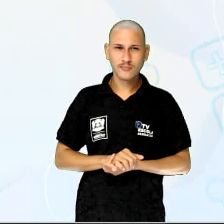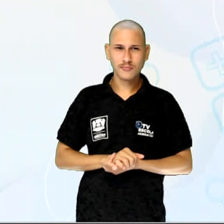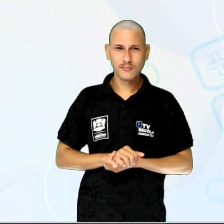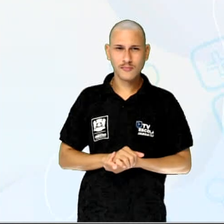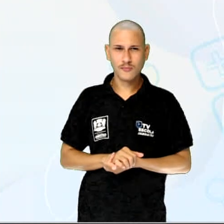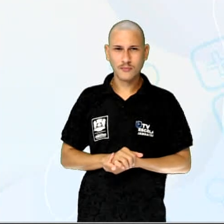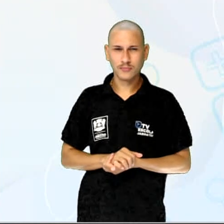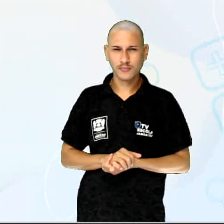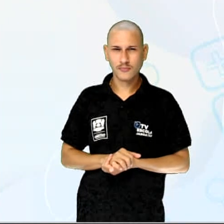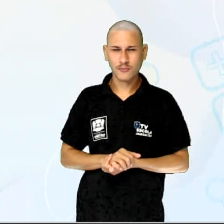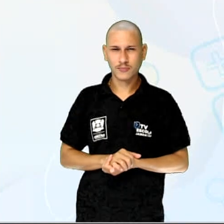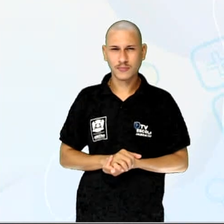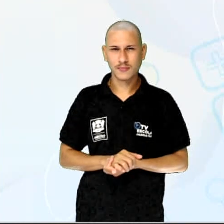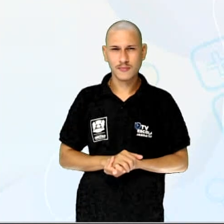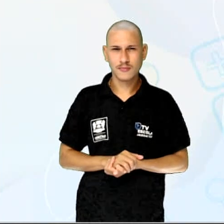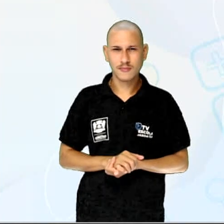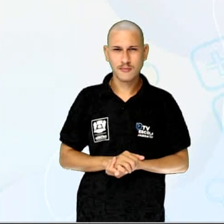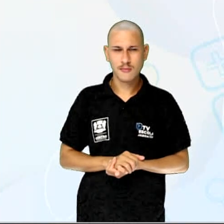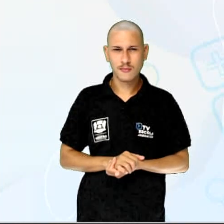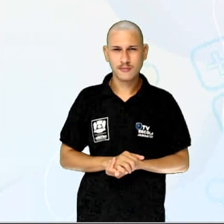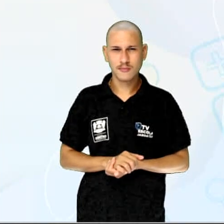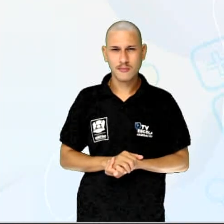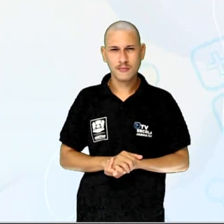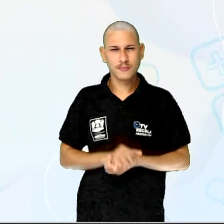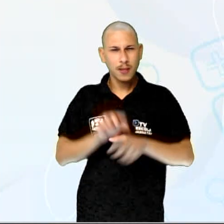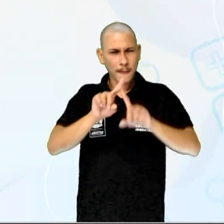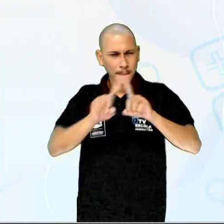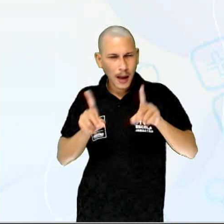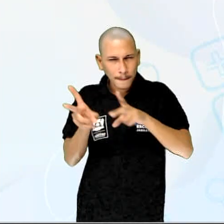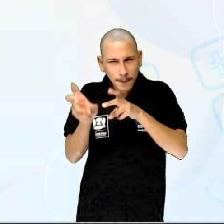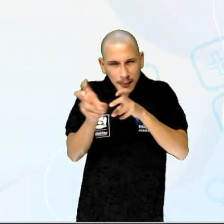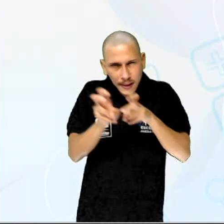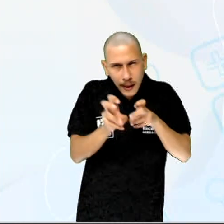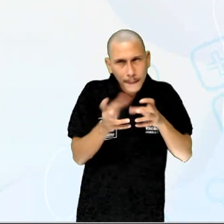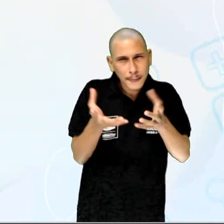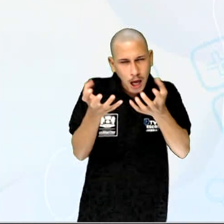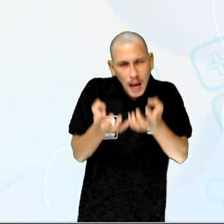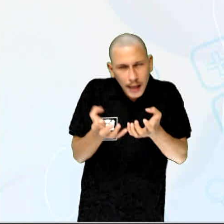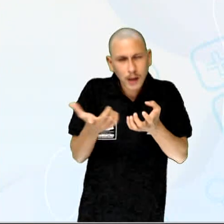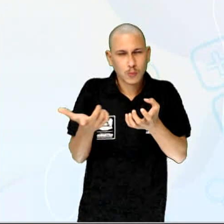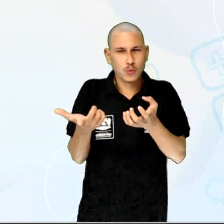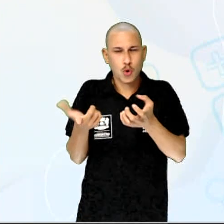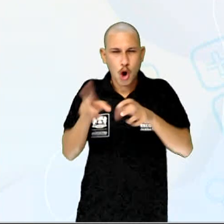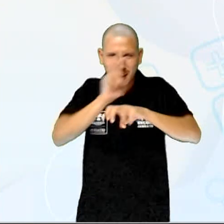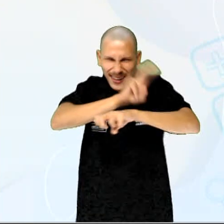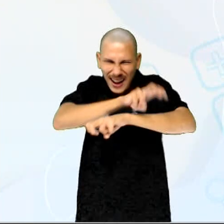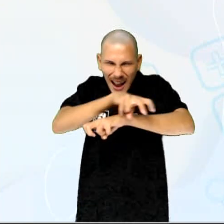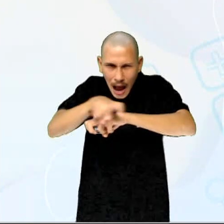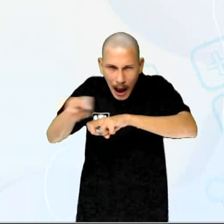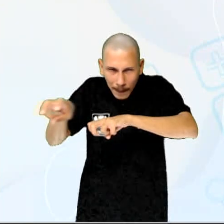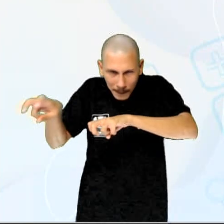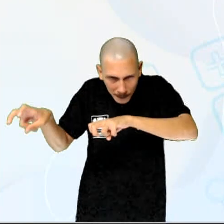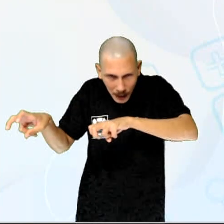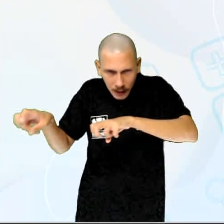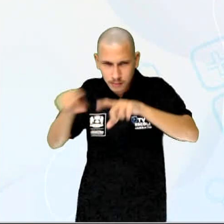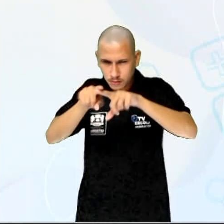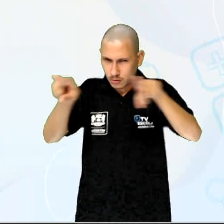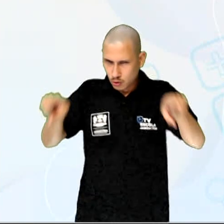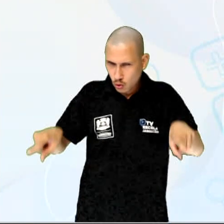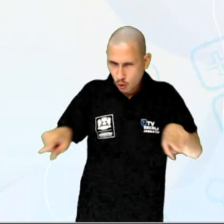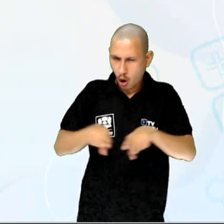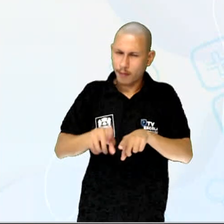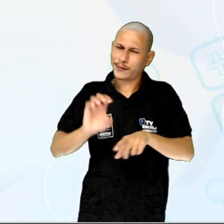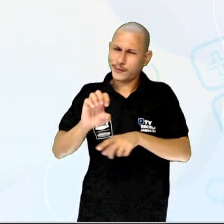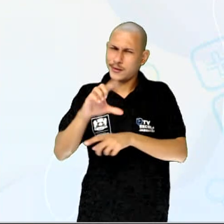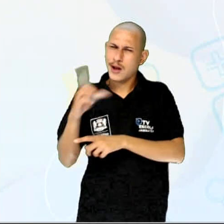palavra futebol ali. Mas aí, ó, olha só, veja bem, se a gente está querendo colocar a grama no campo de futebol,